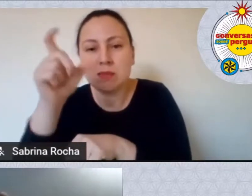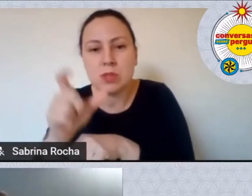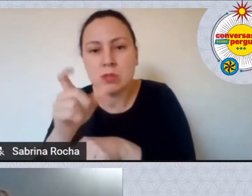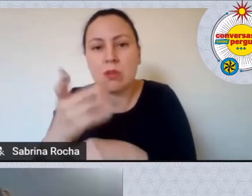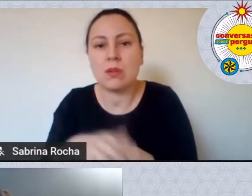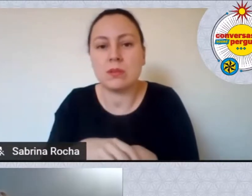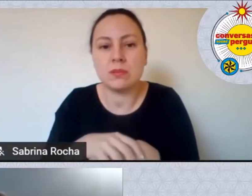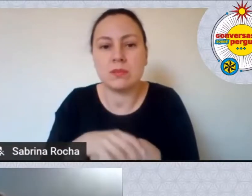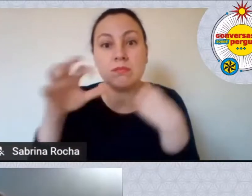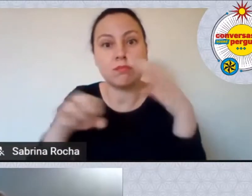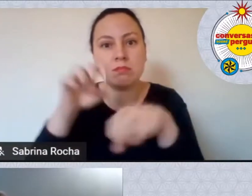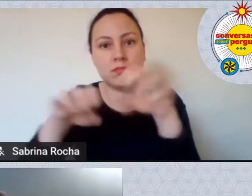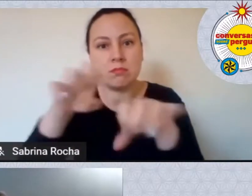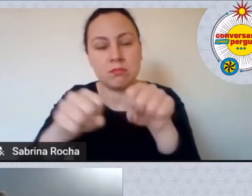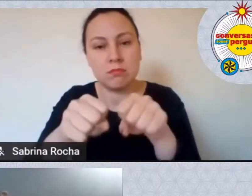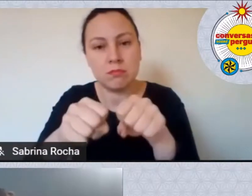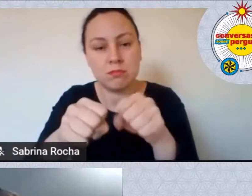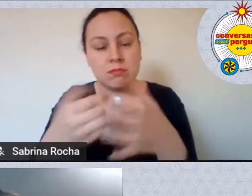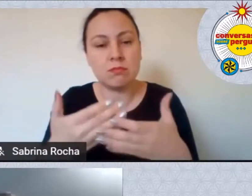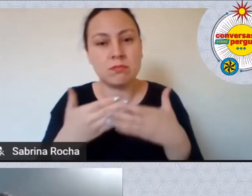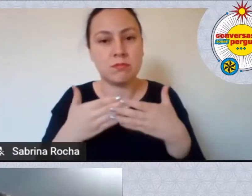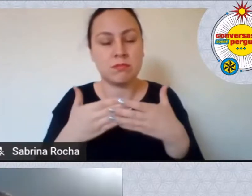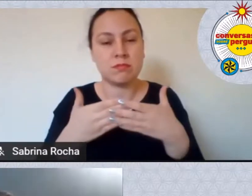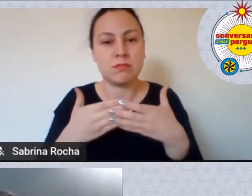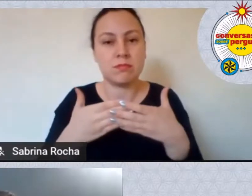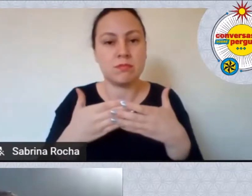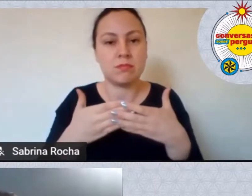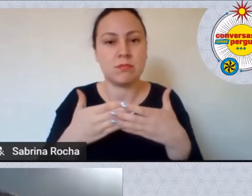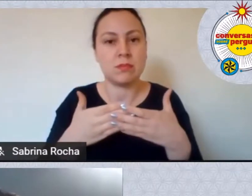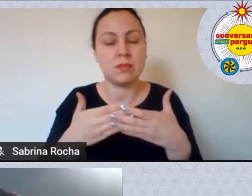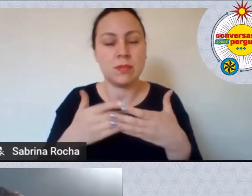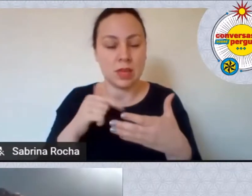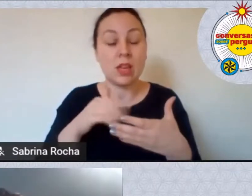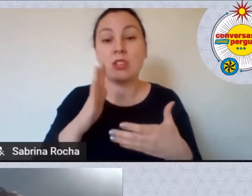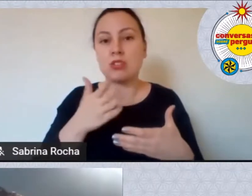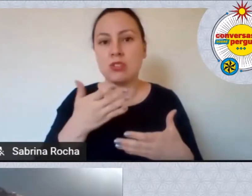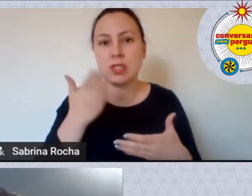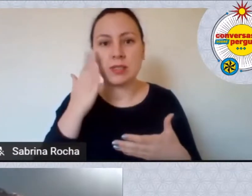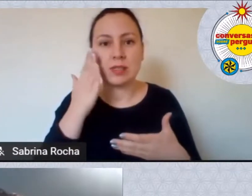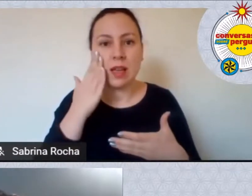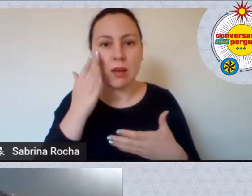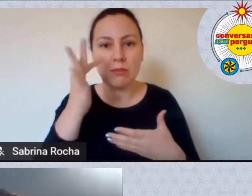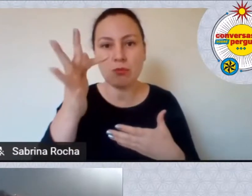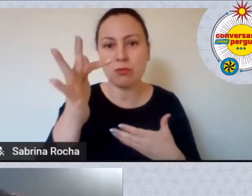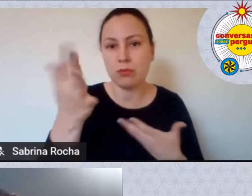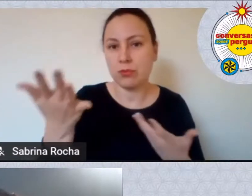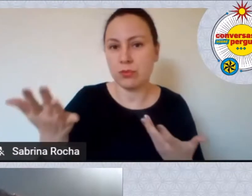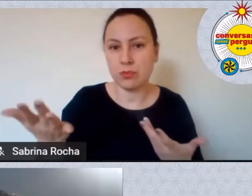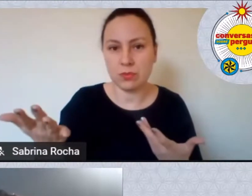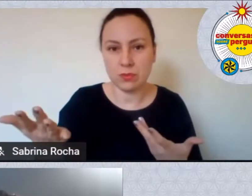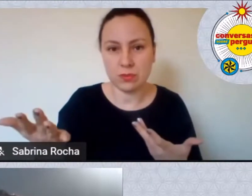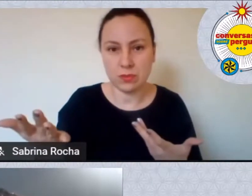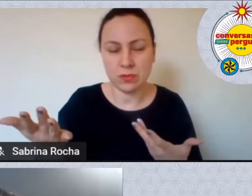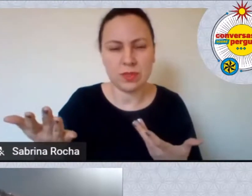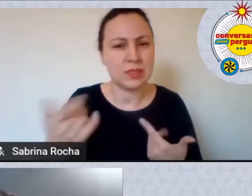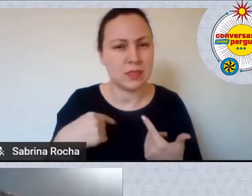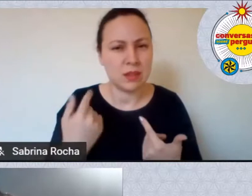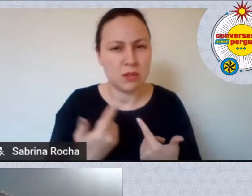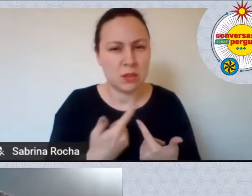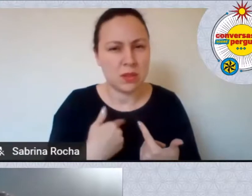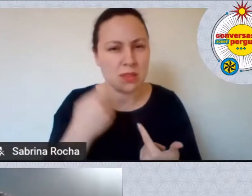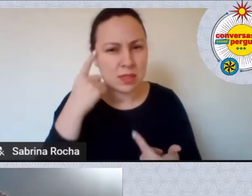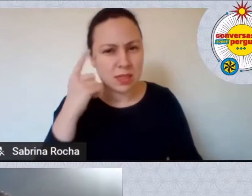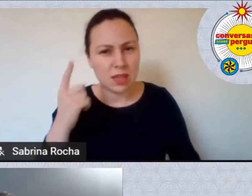se antecipam coisas que estavam ali no futuro sombrio, por vir. Então, a nossa ideia começou